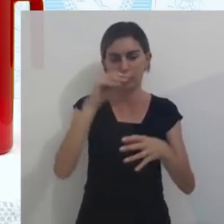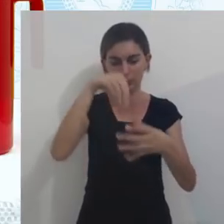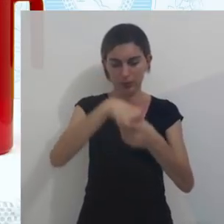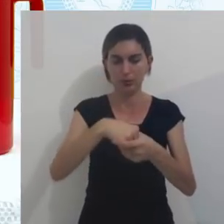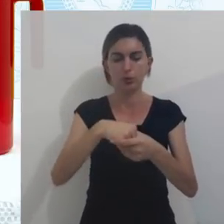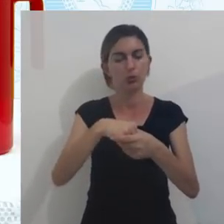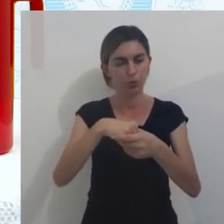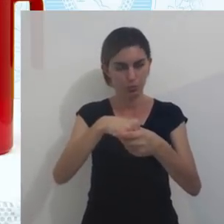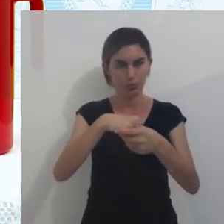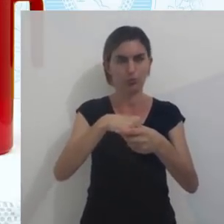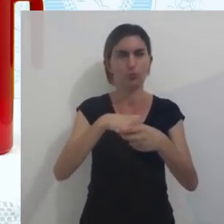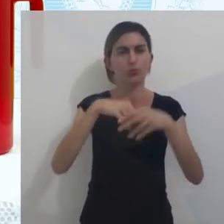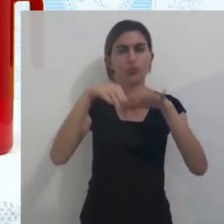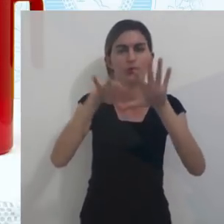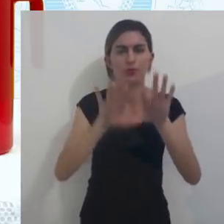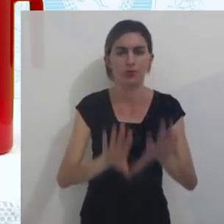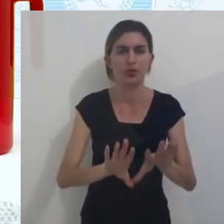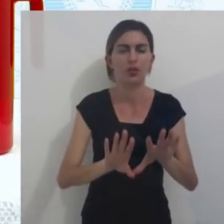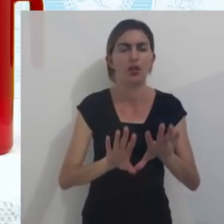dentro vai ficar